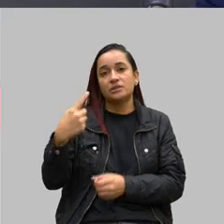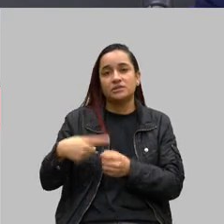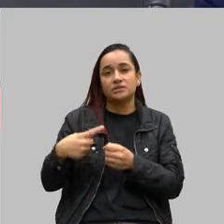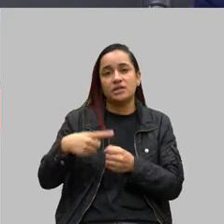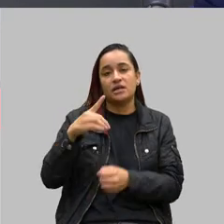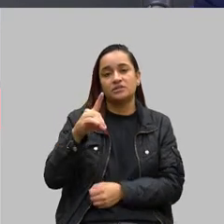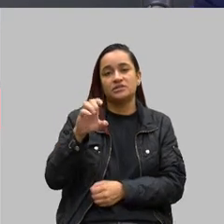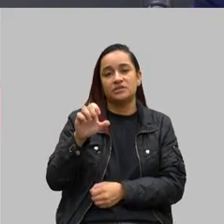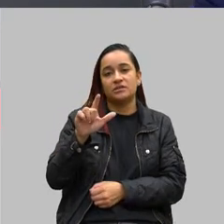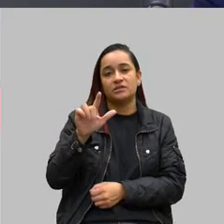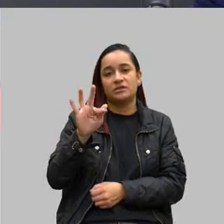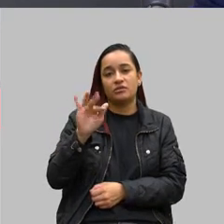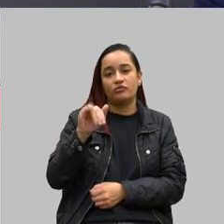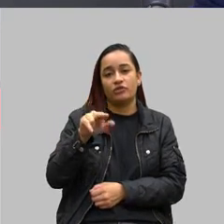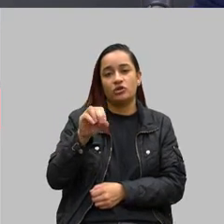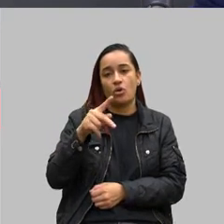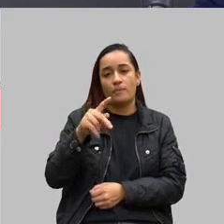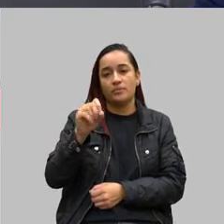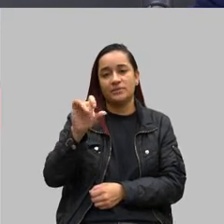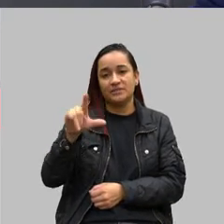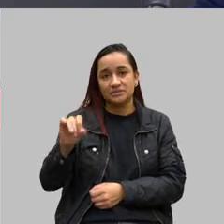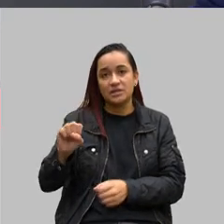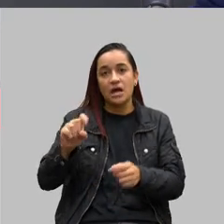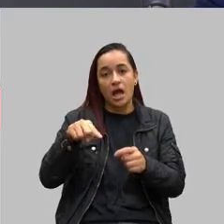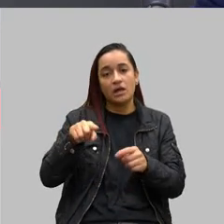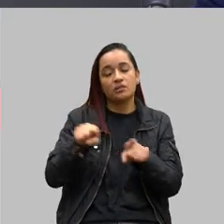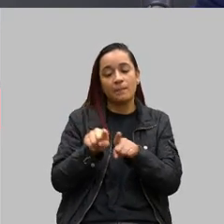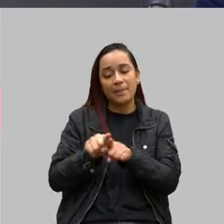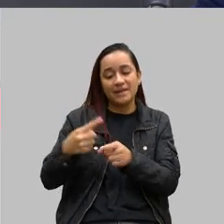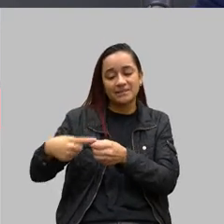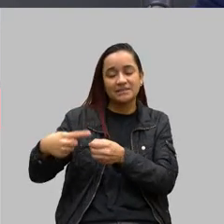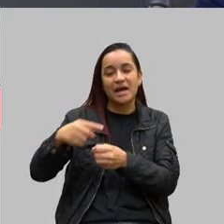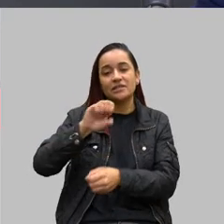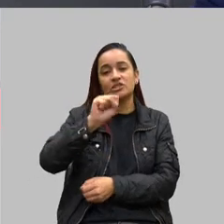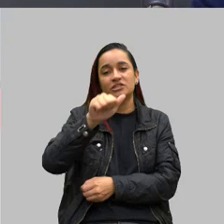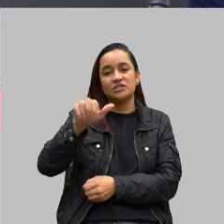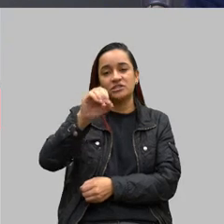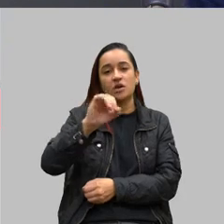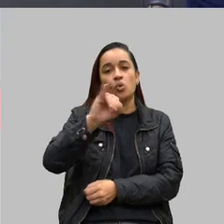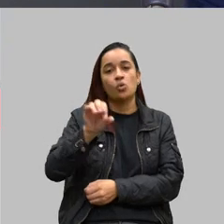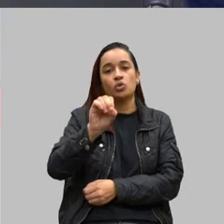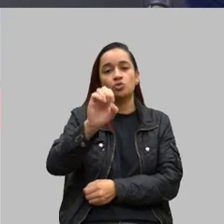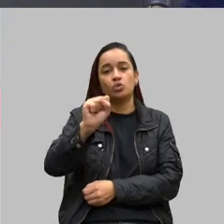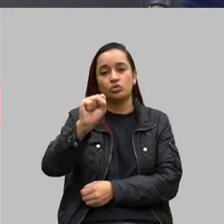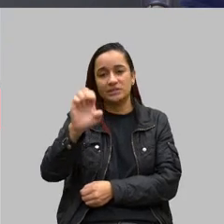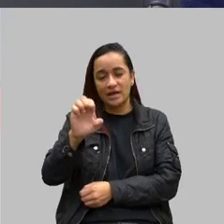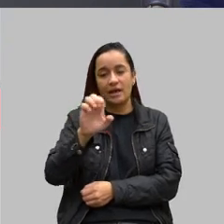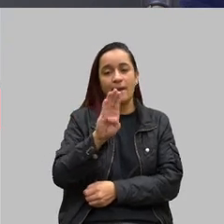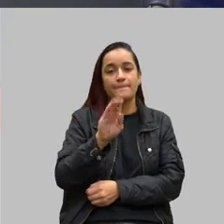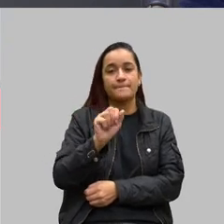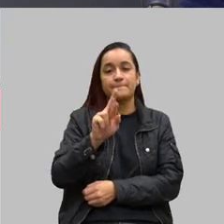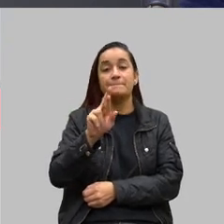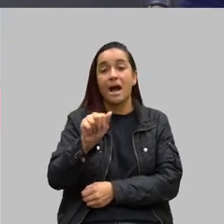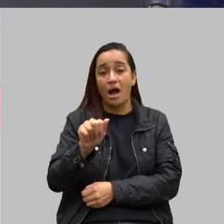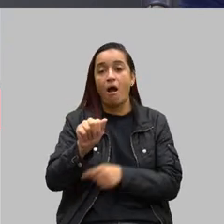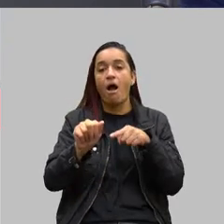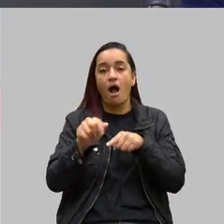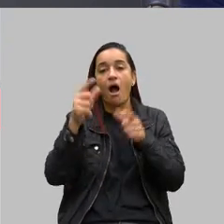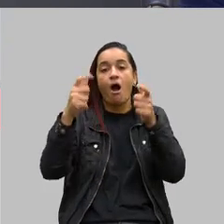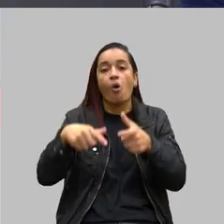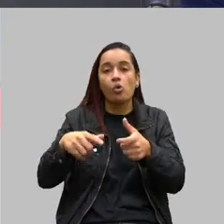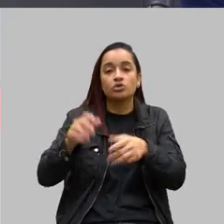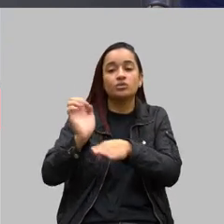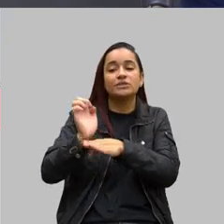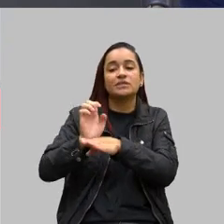uma audiência pública lá na cidade de São José da Barra eh onde o estado tá assumindo aí a a possibilidade não esta